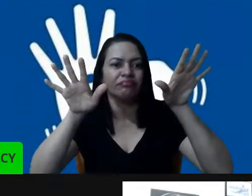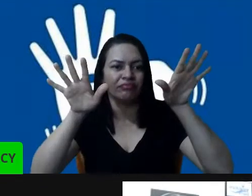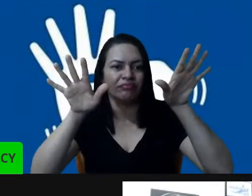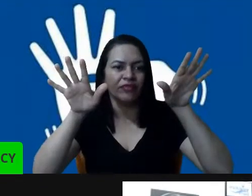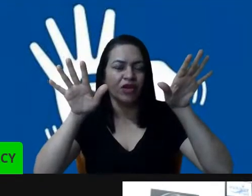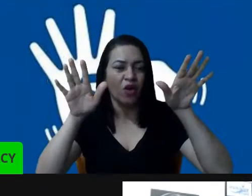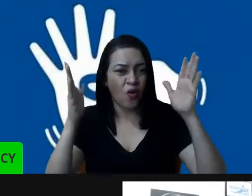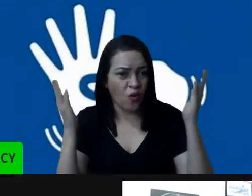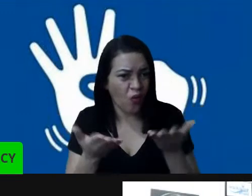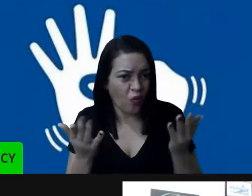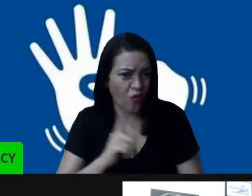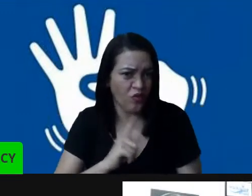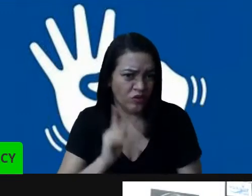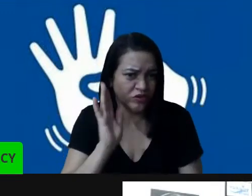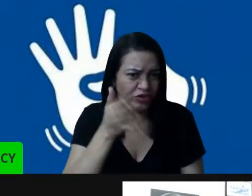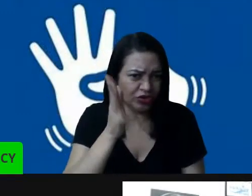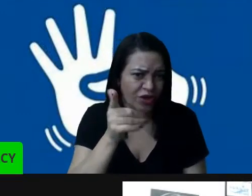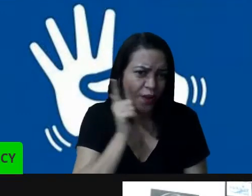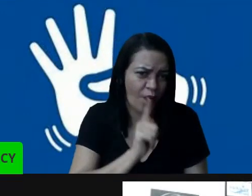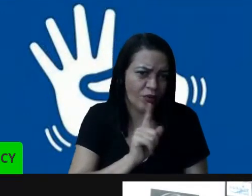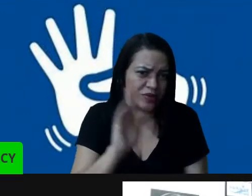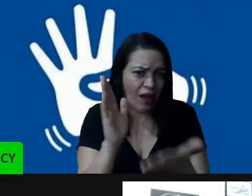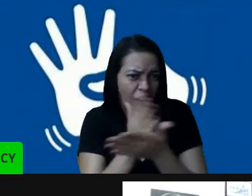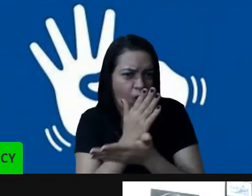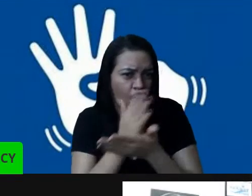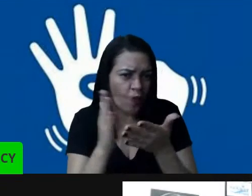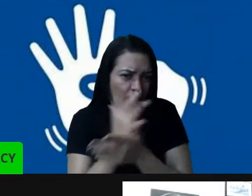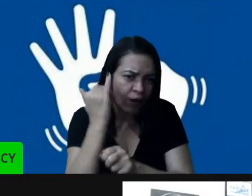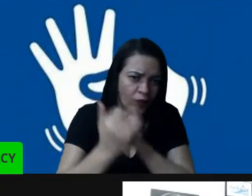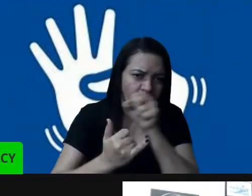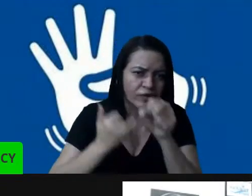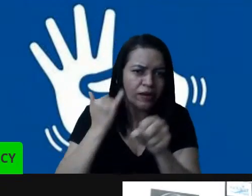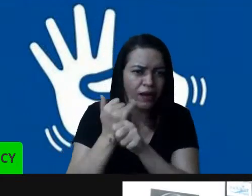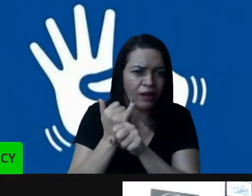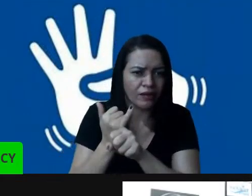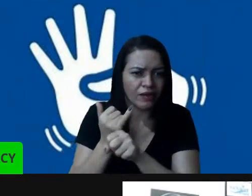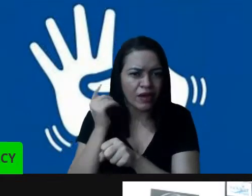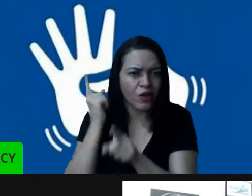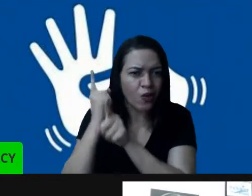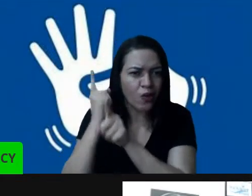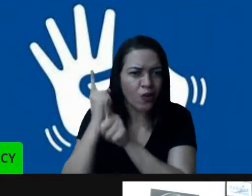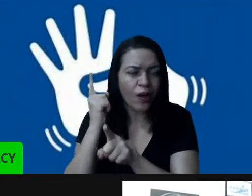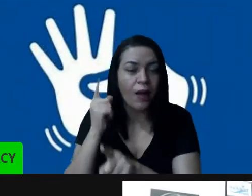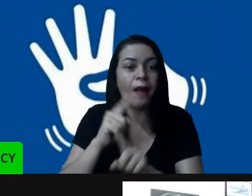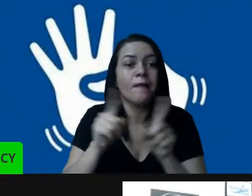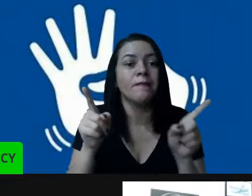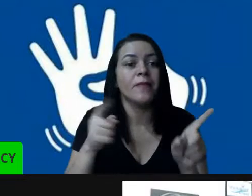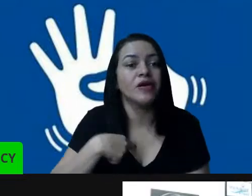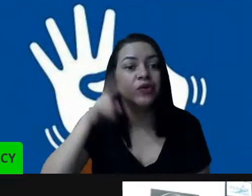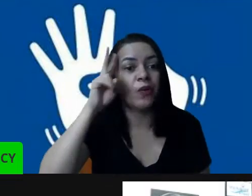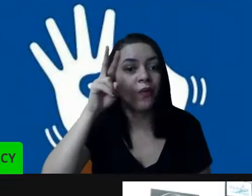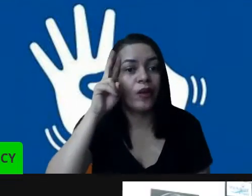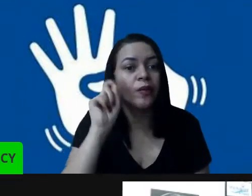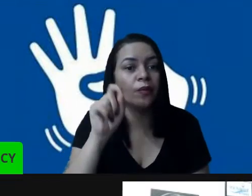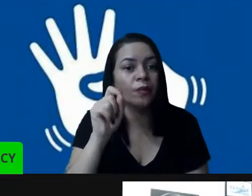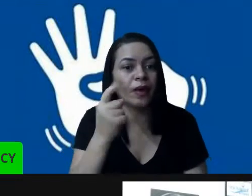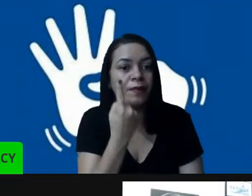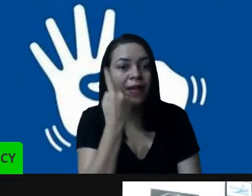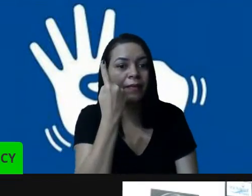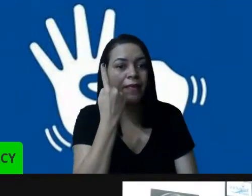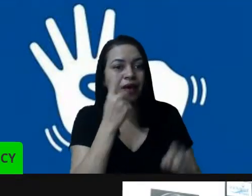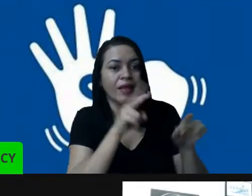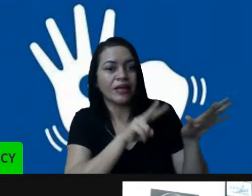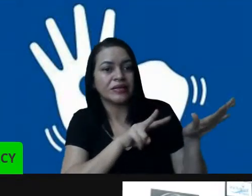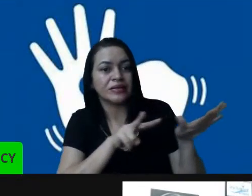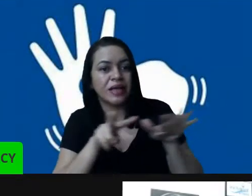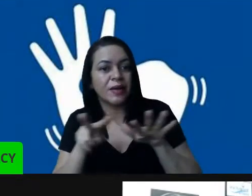internet, hoje em dia a gente já consegue encontrar alguma coisa. Mas eu lembro que na primeira semana de pandemia, por exemplo, um grupo de